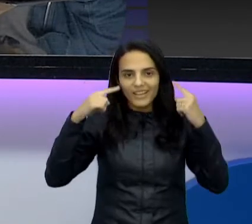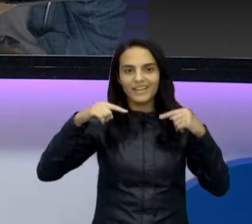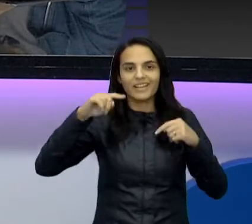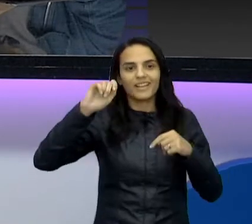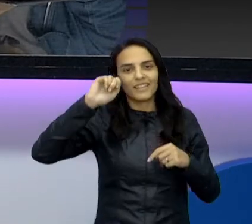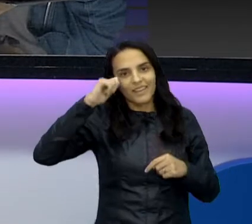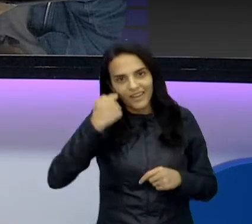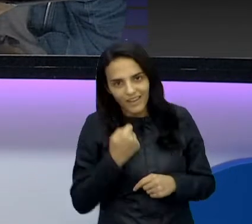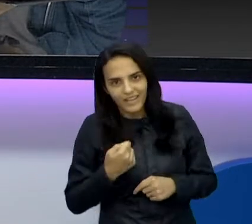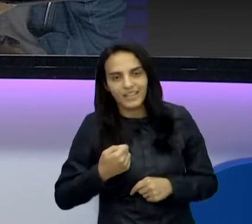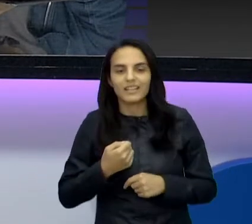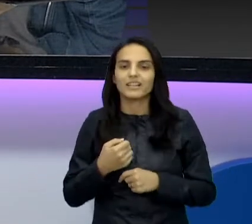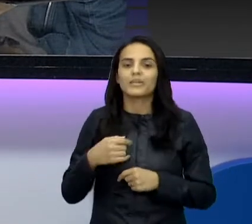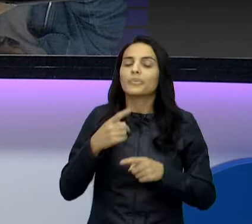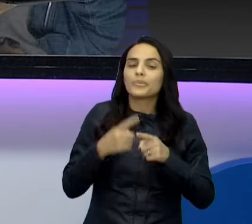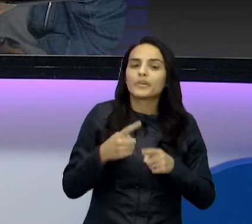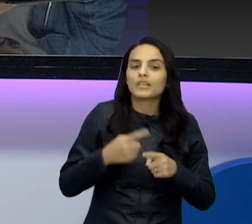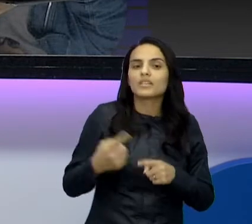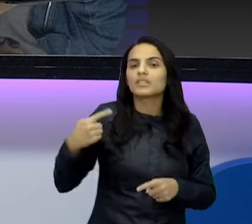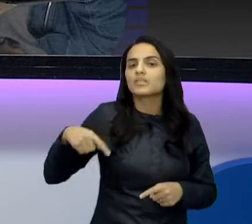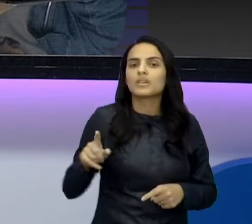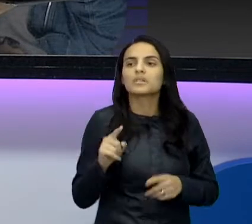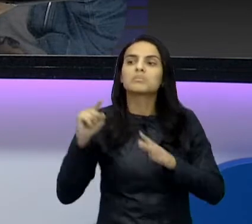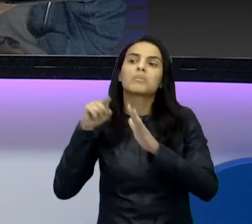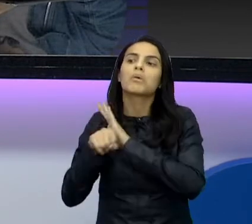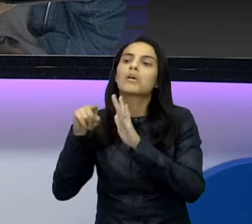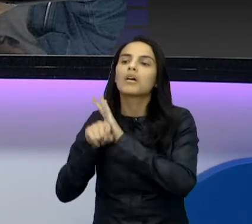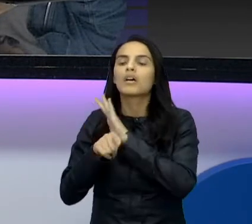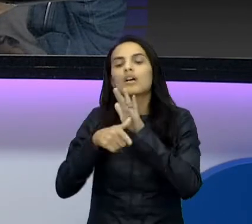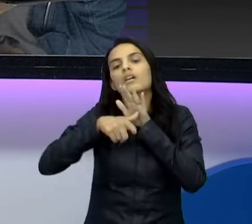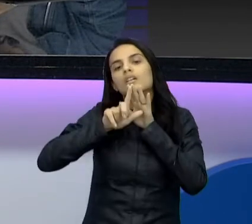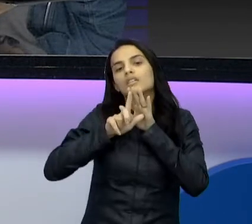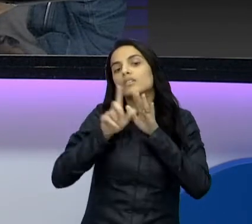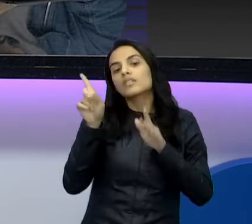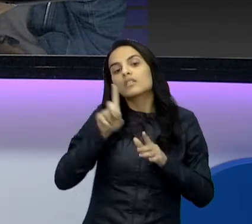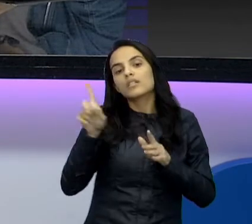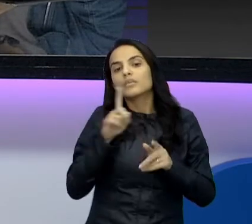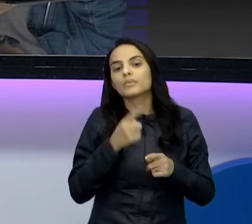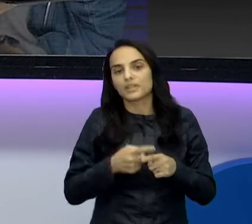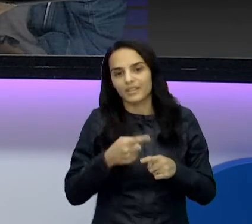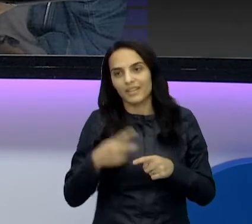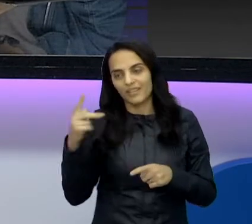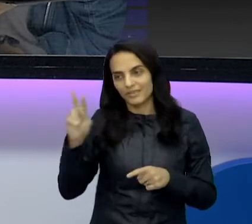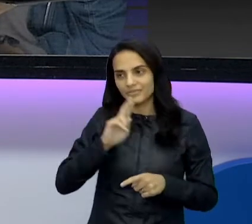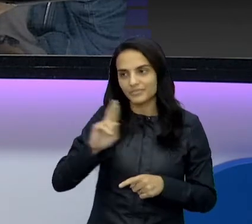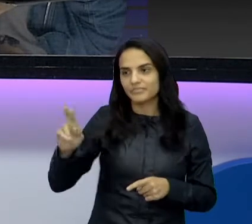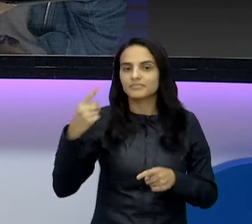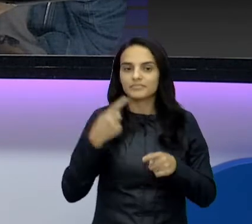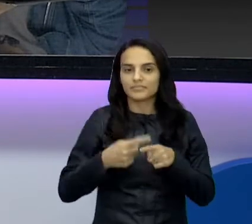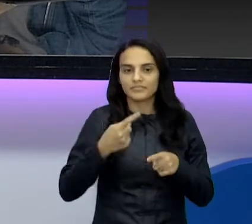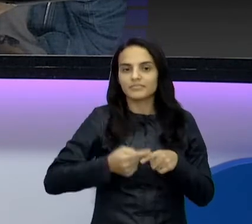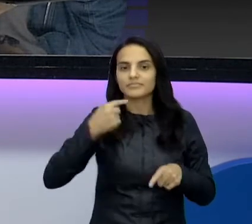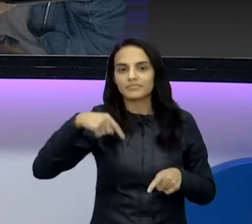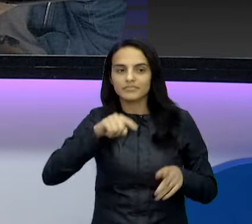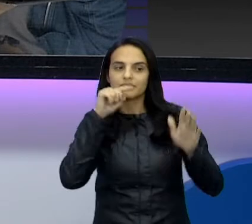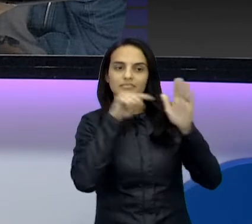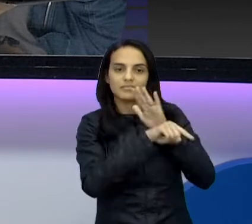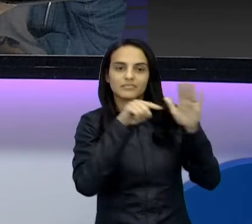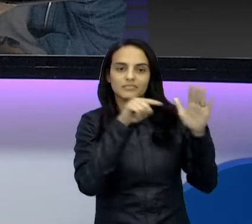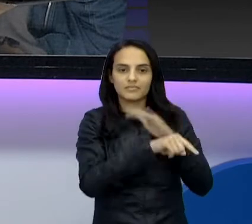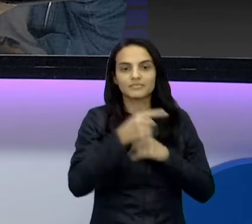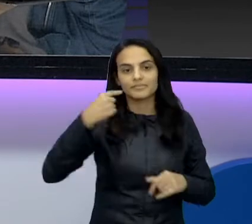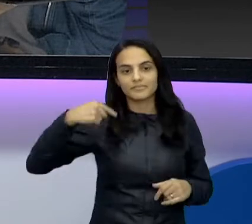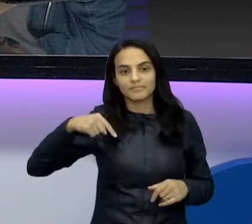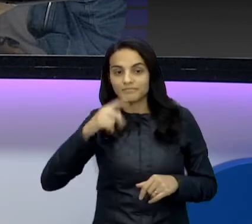que nós não questionamos antes? Aí ele responde. Porque nós estamos questionando a